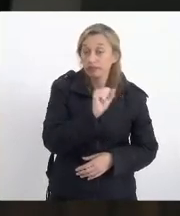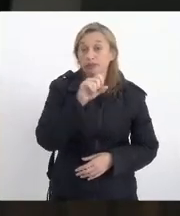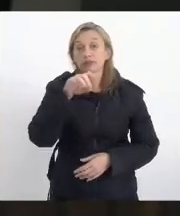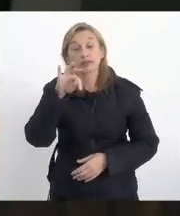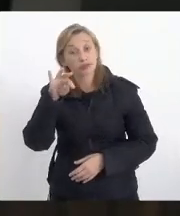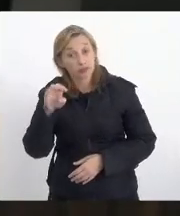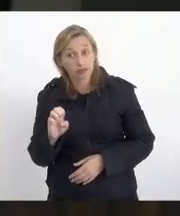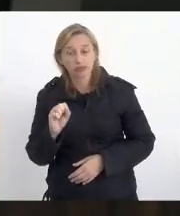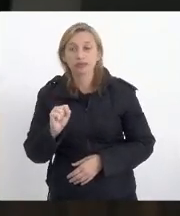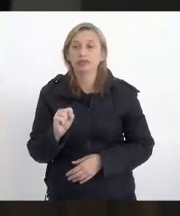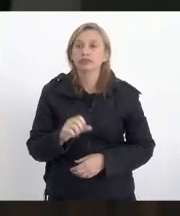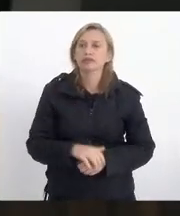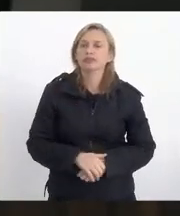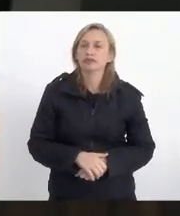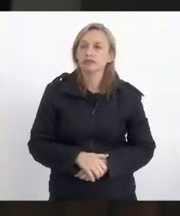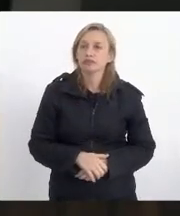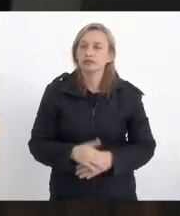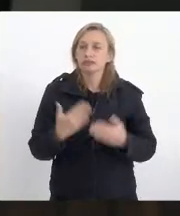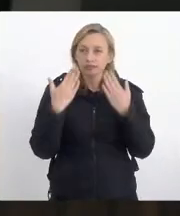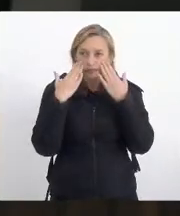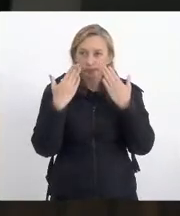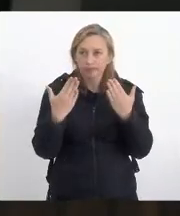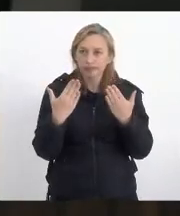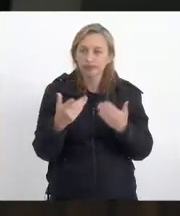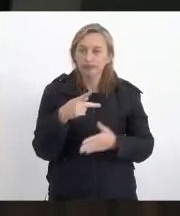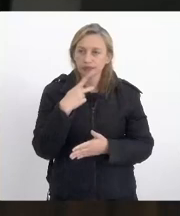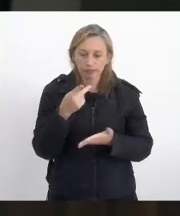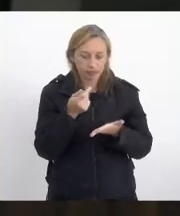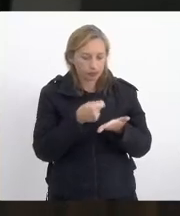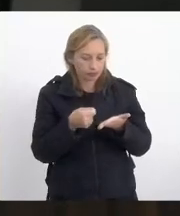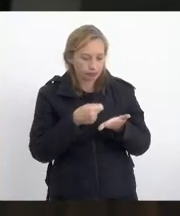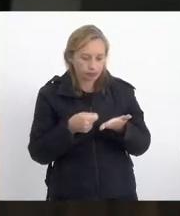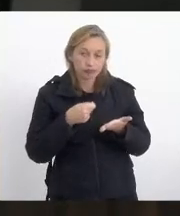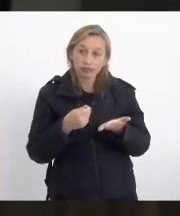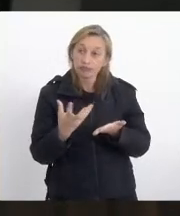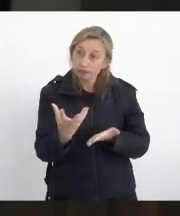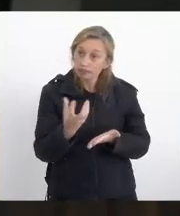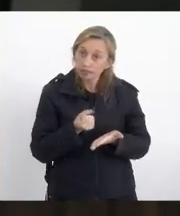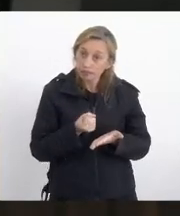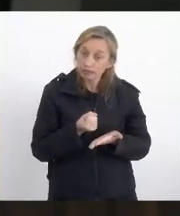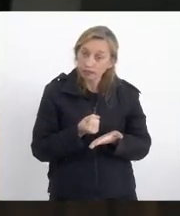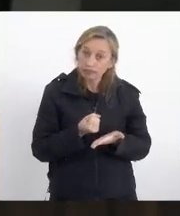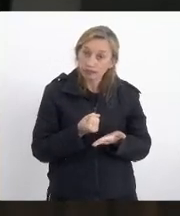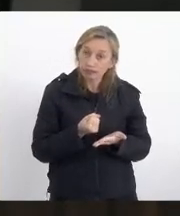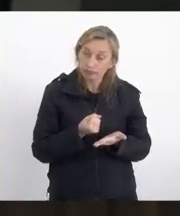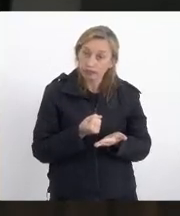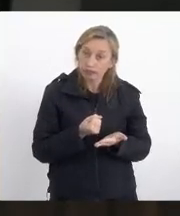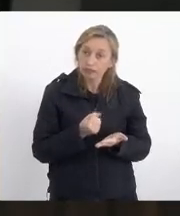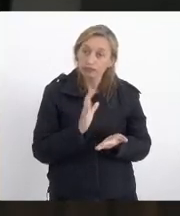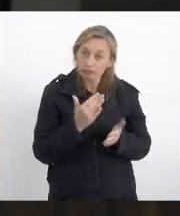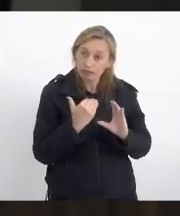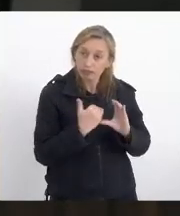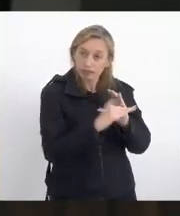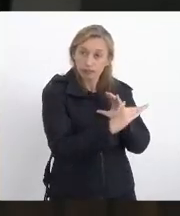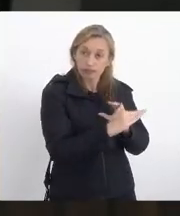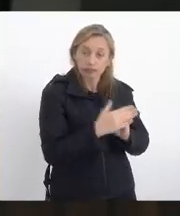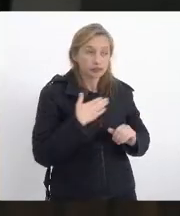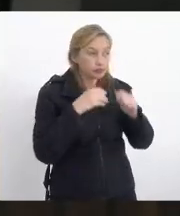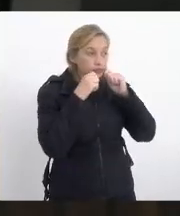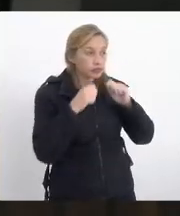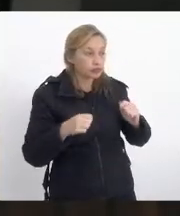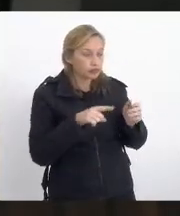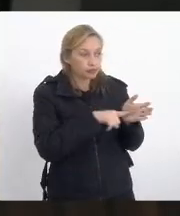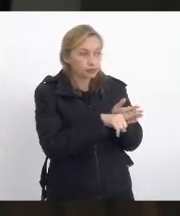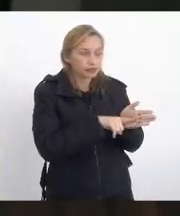Então, me apresentaram pareceres e eu vou acolher o que eu recebi. Já encaminhei para a minha assessoria para